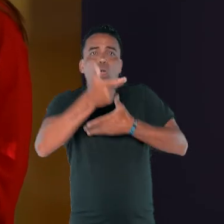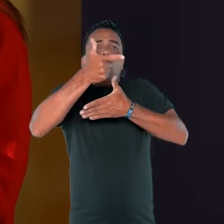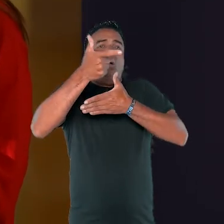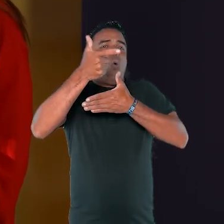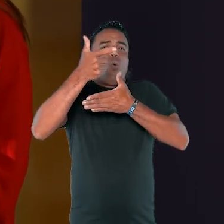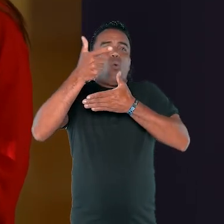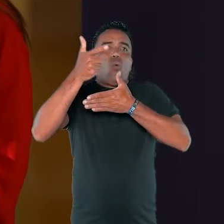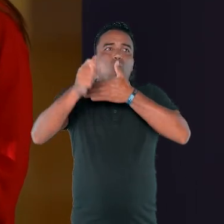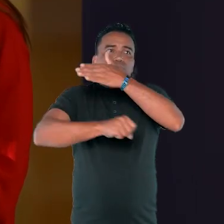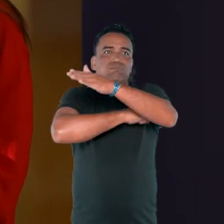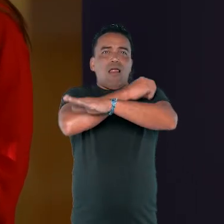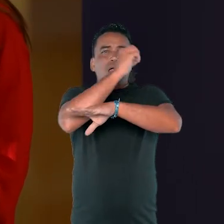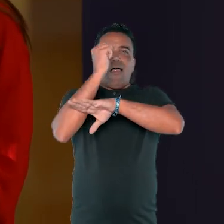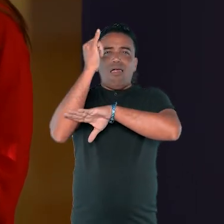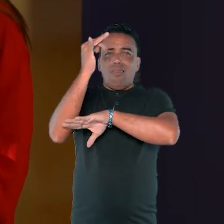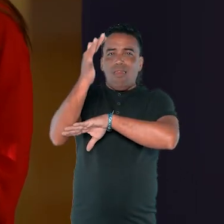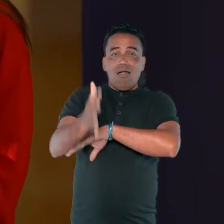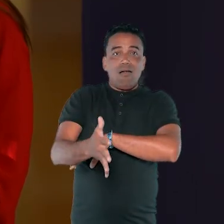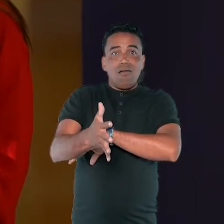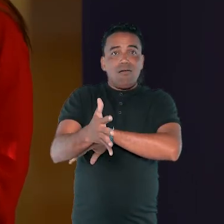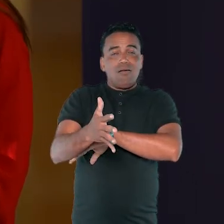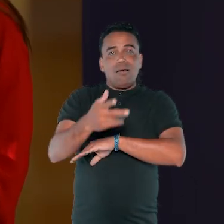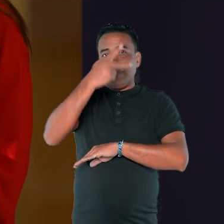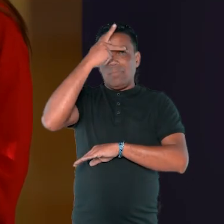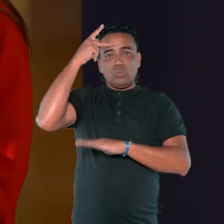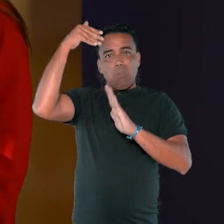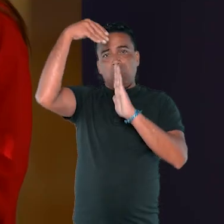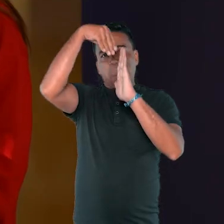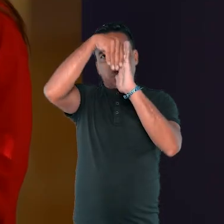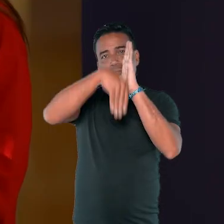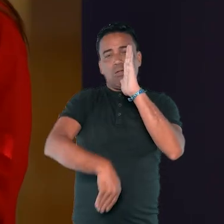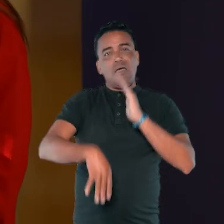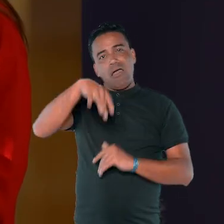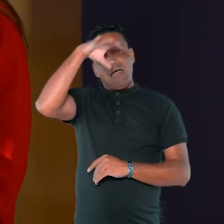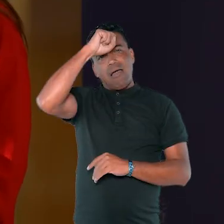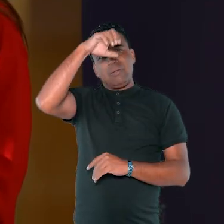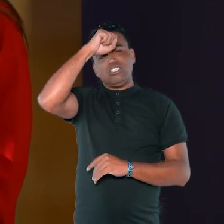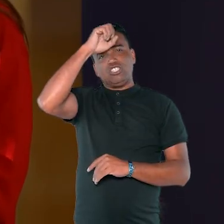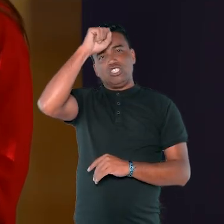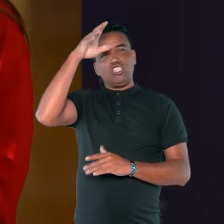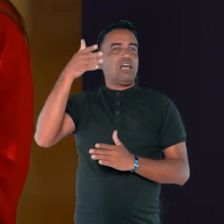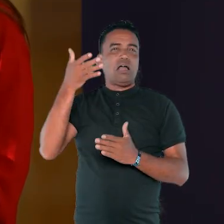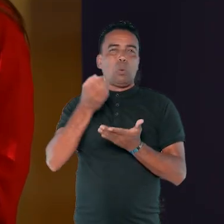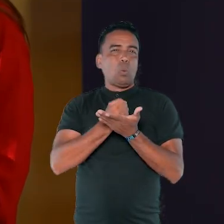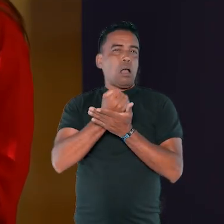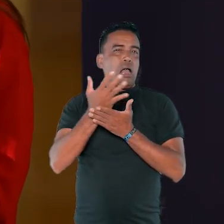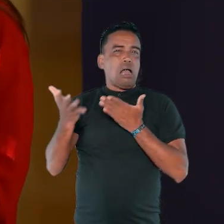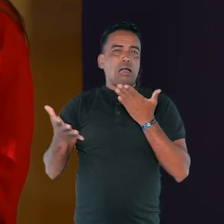aurora, o reprovado aluno aprendia com quantos paus se faz a derrisória